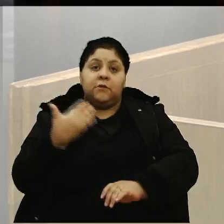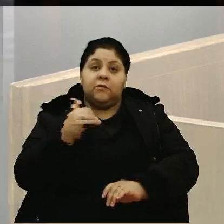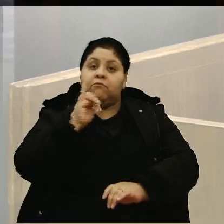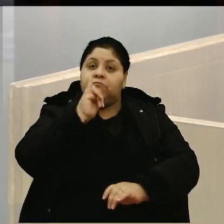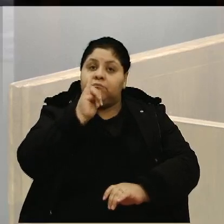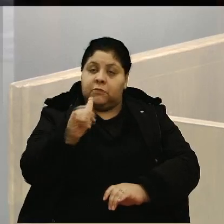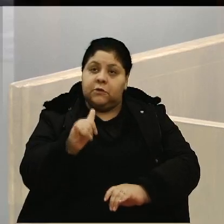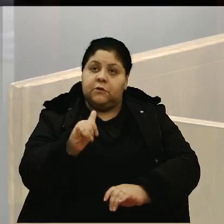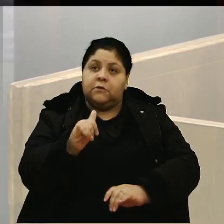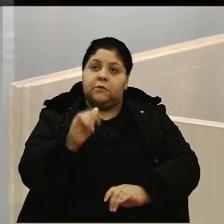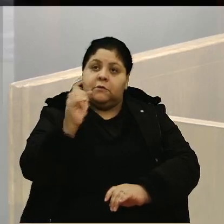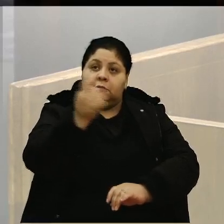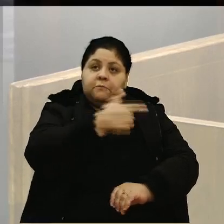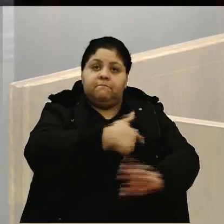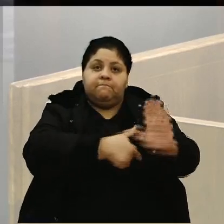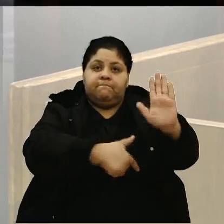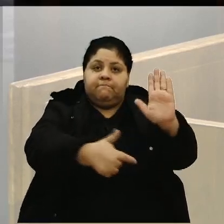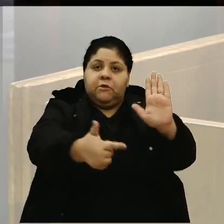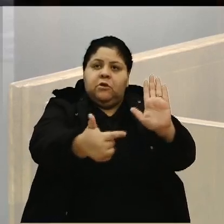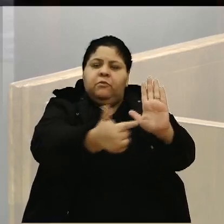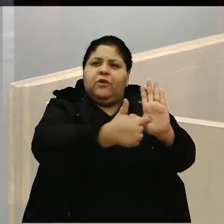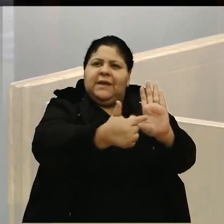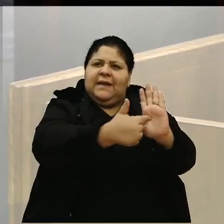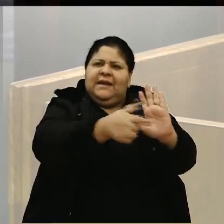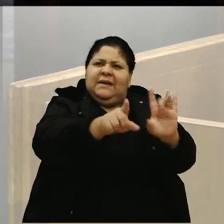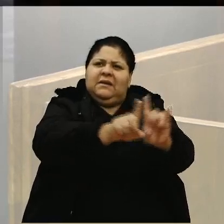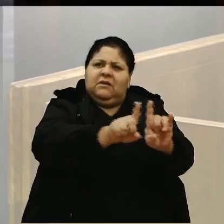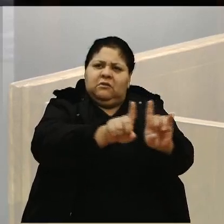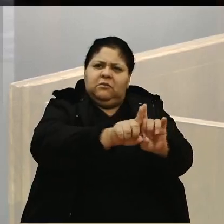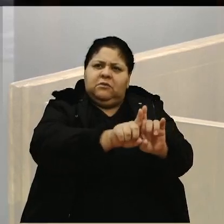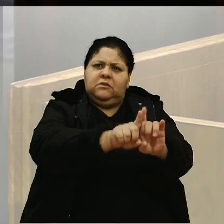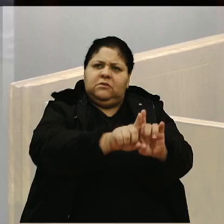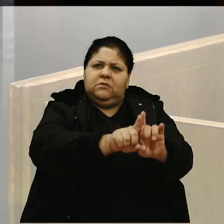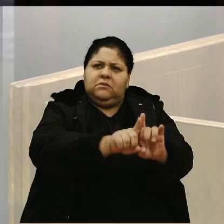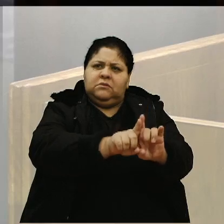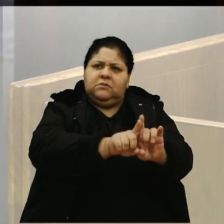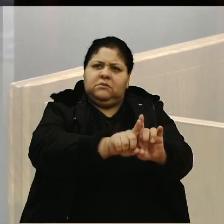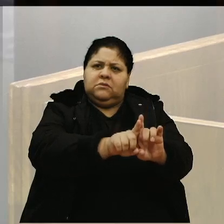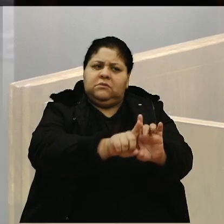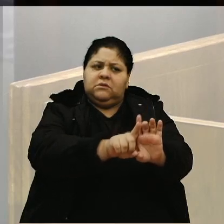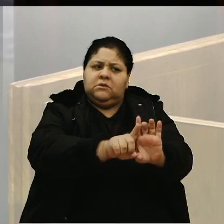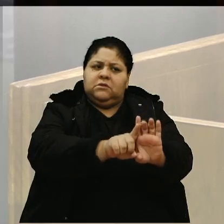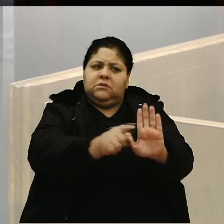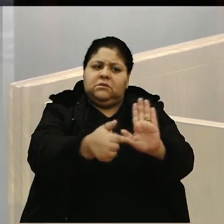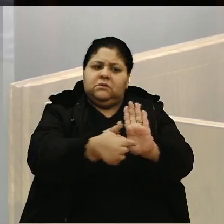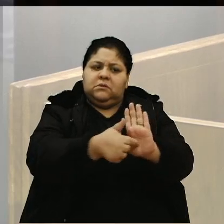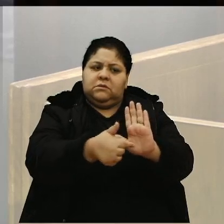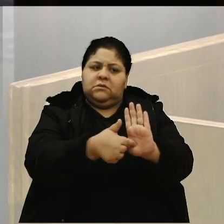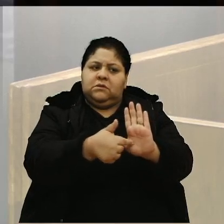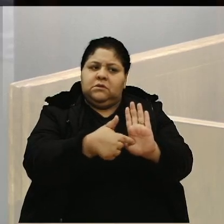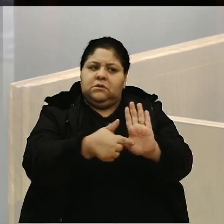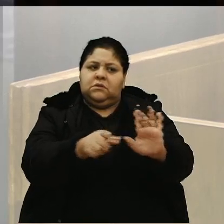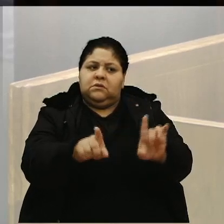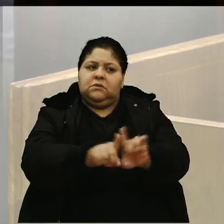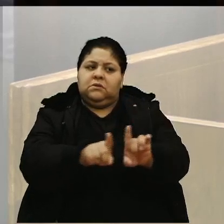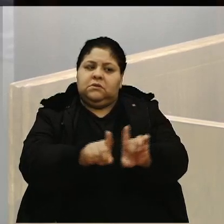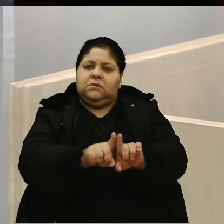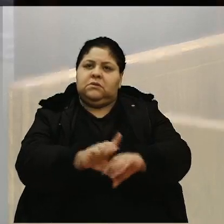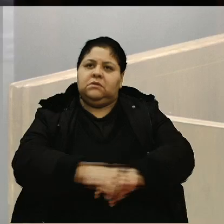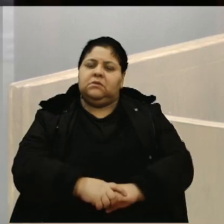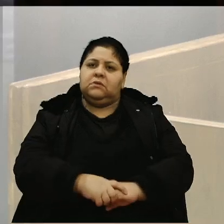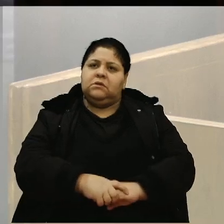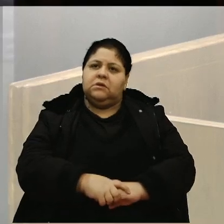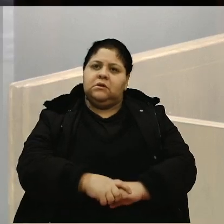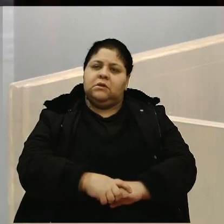falando está aqui numa portaria na resolução número 81 de 2024, que diz o seguinte: nós fomos